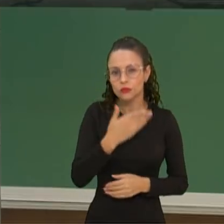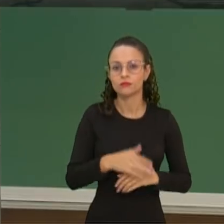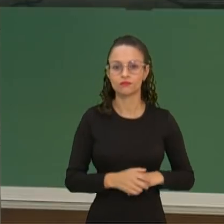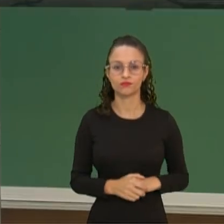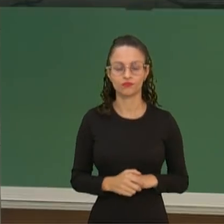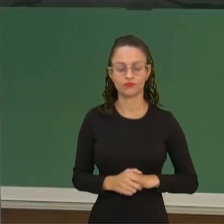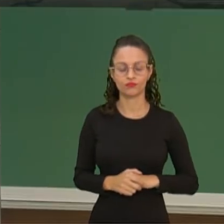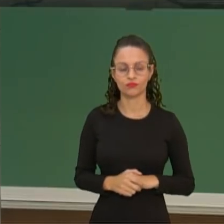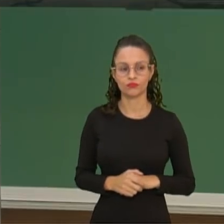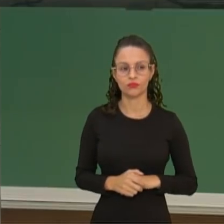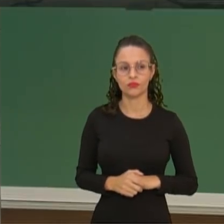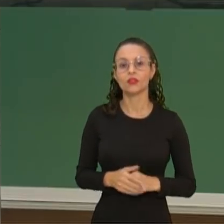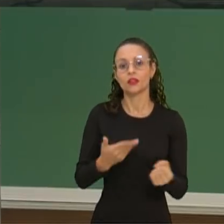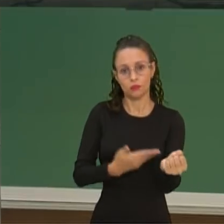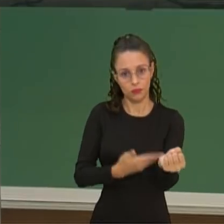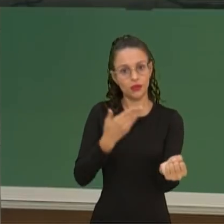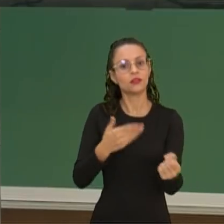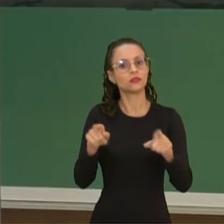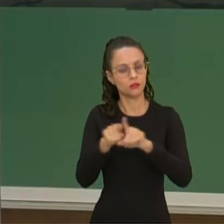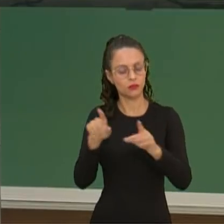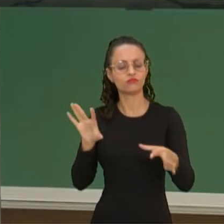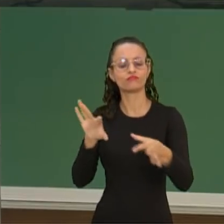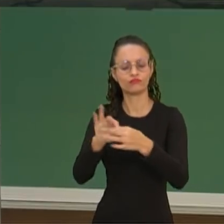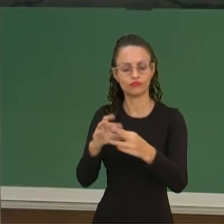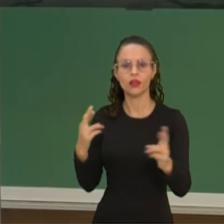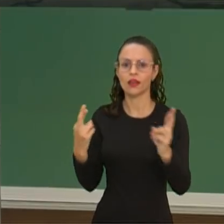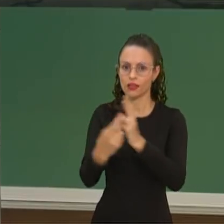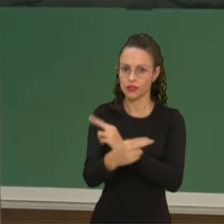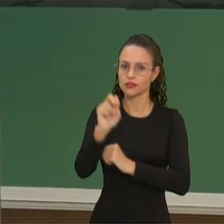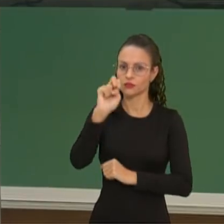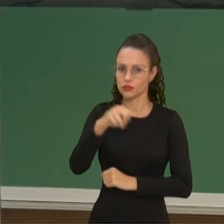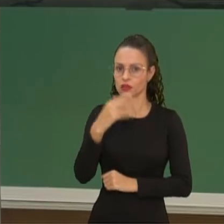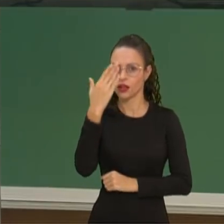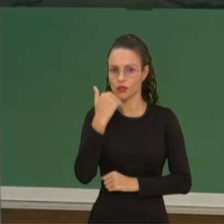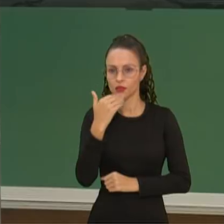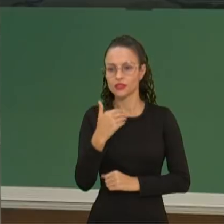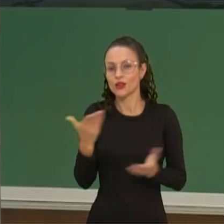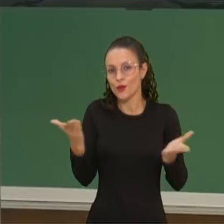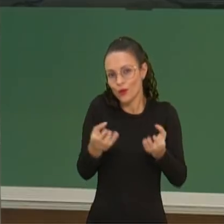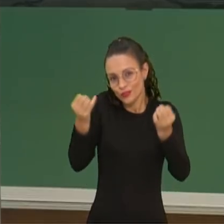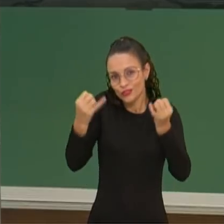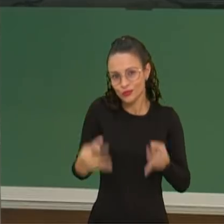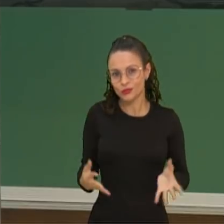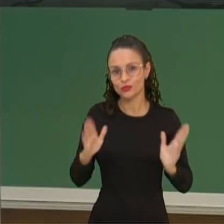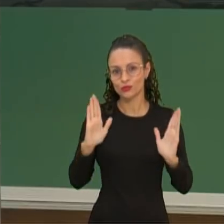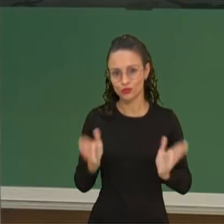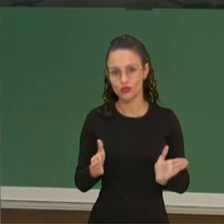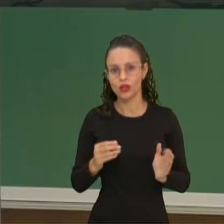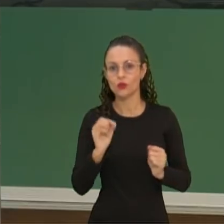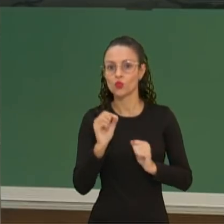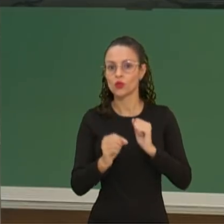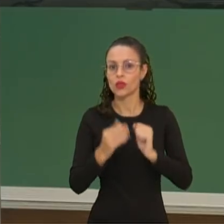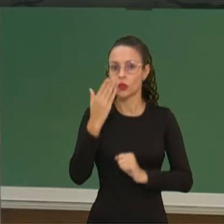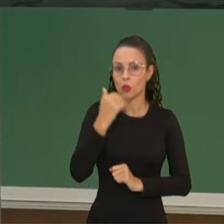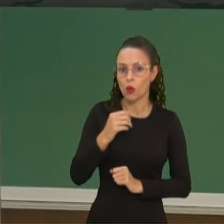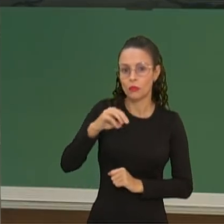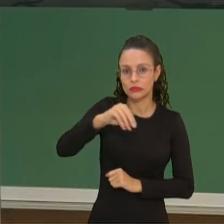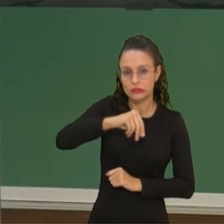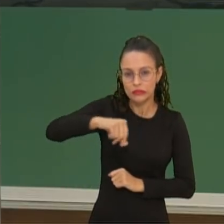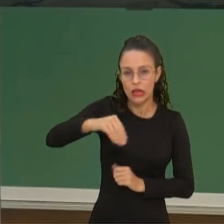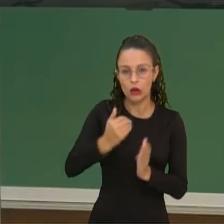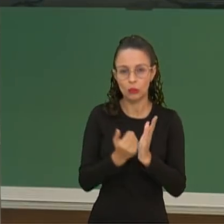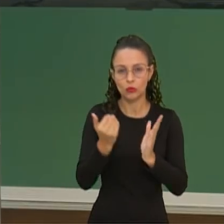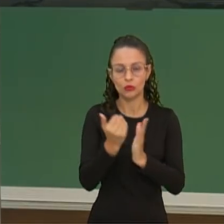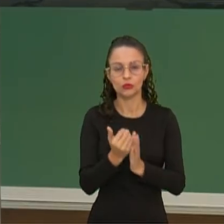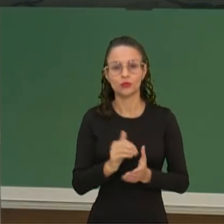tá? Hipertensão tem também relação, sim, com a alimentação. A gente falou isso agora há pouco, né? O excesso de sódio e tal.